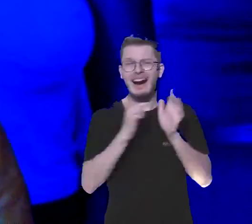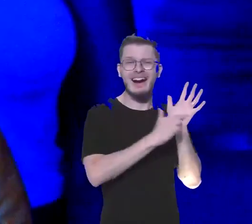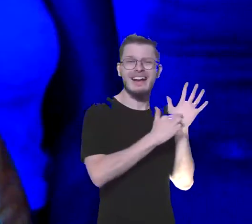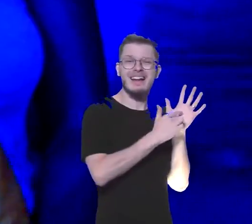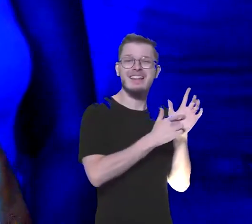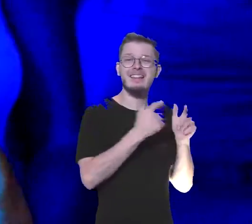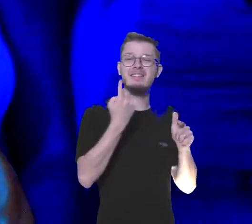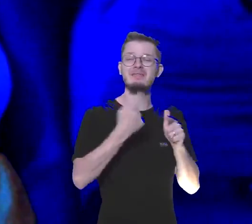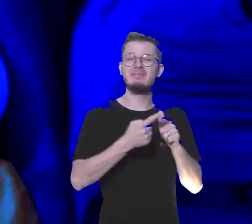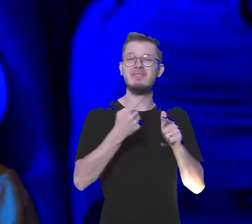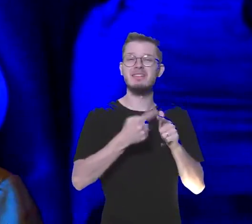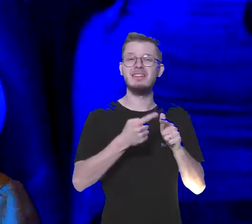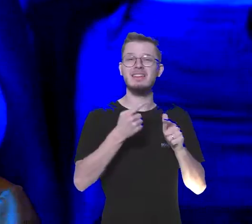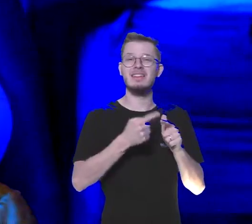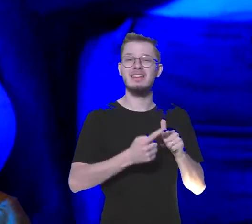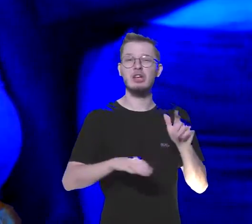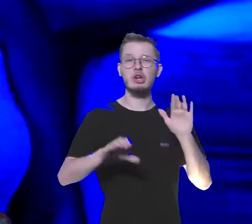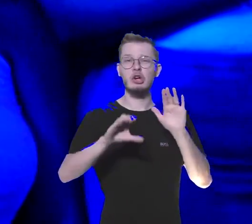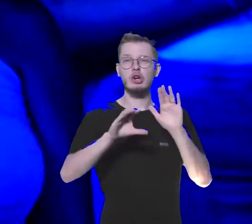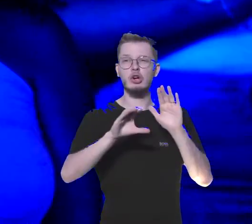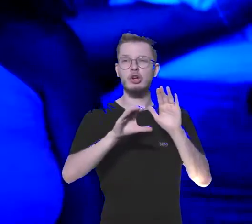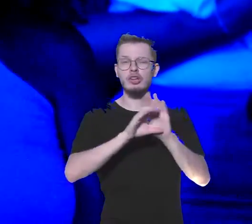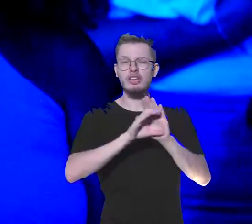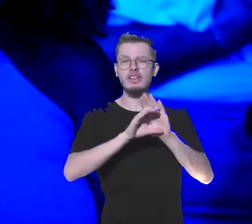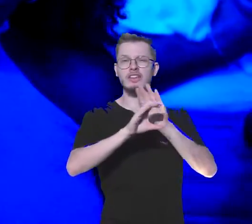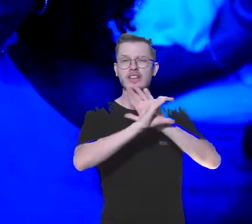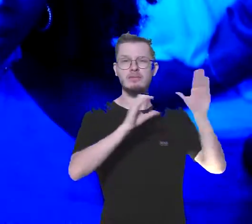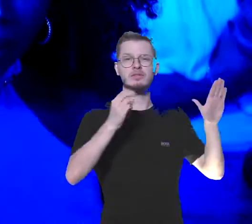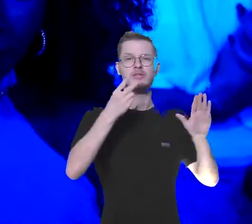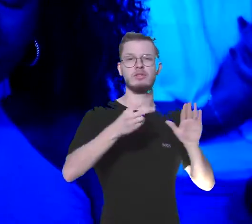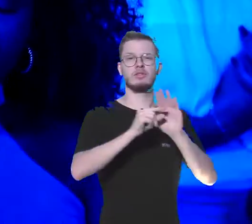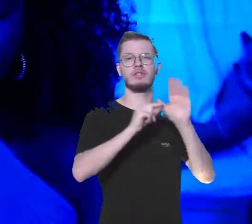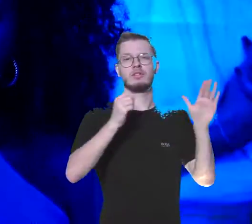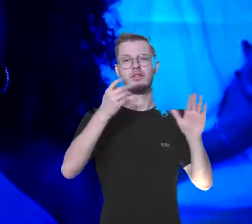Ele fala que todo escrito de dívida que havia